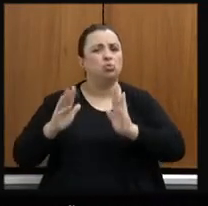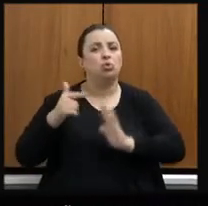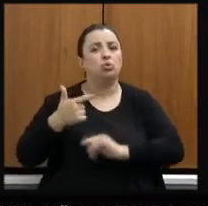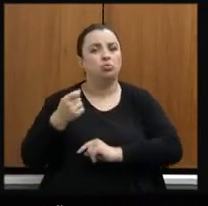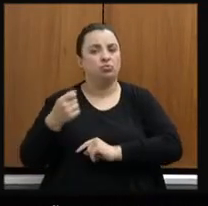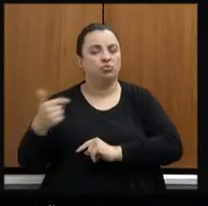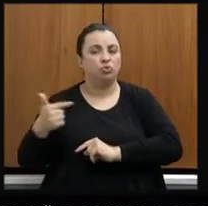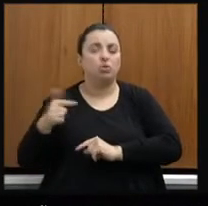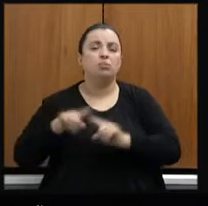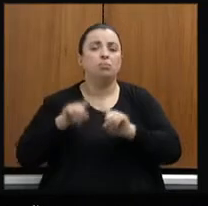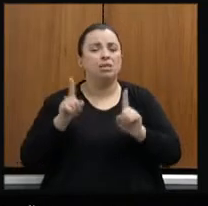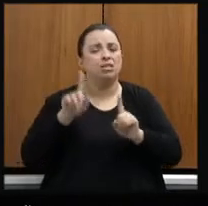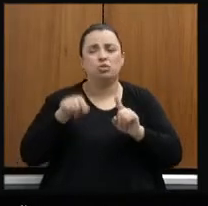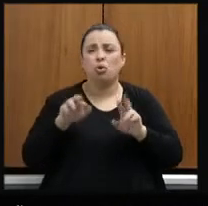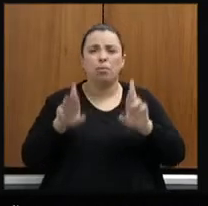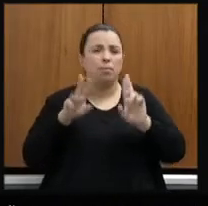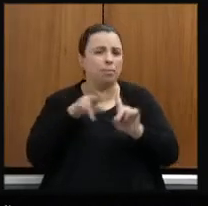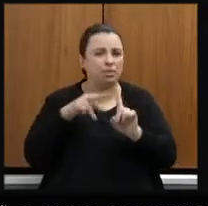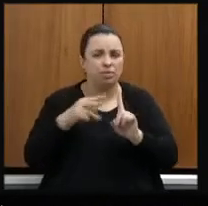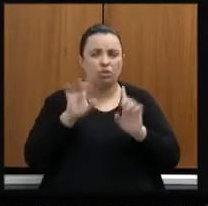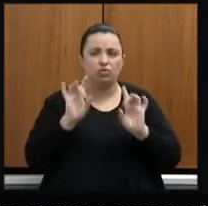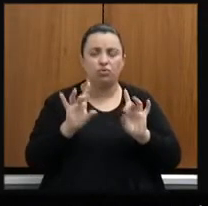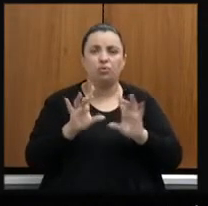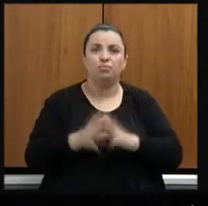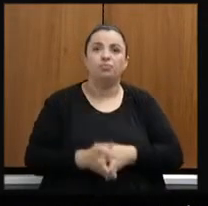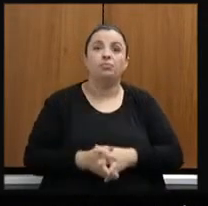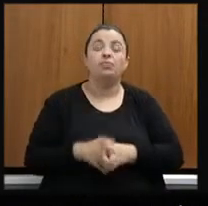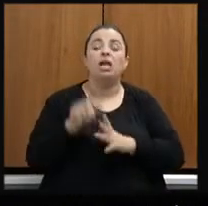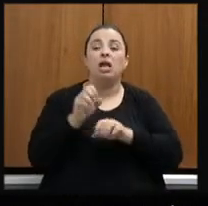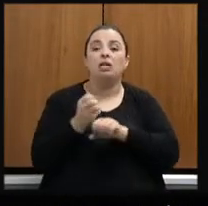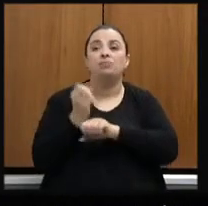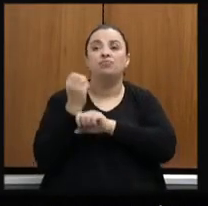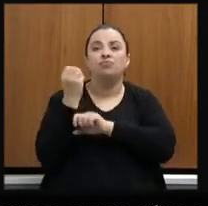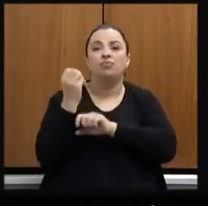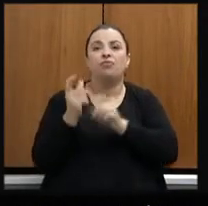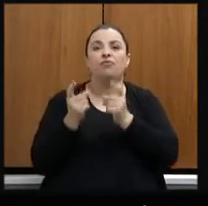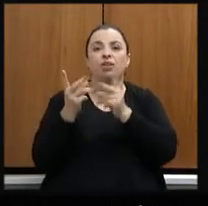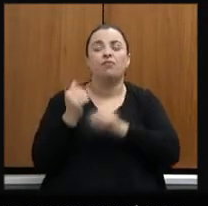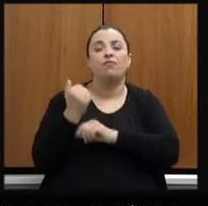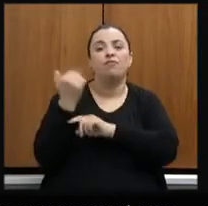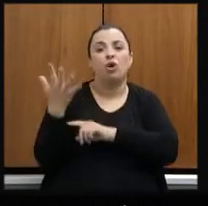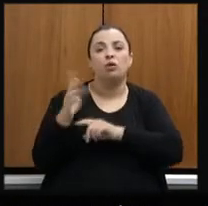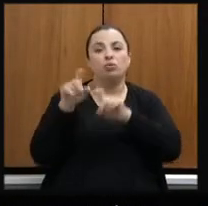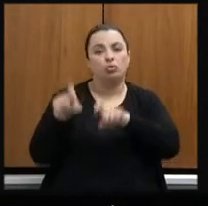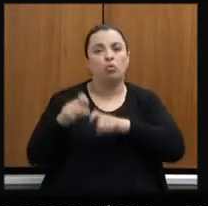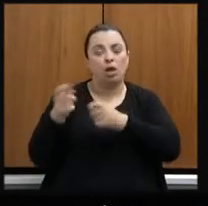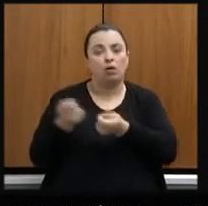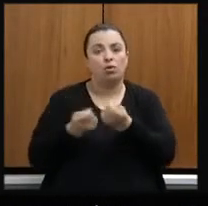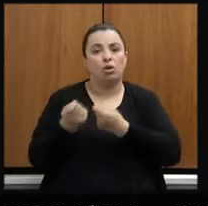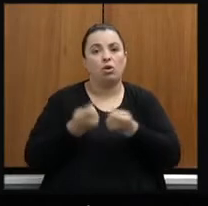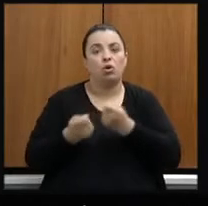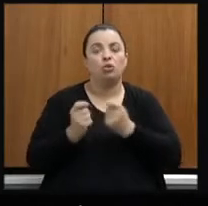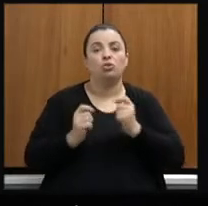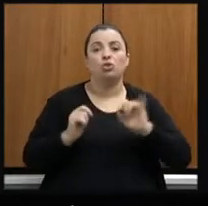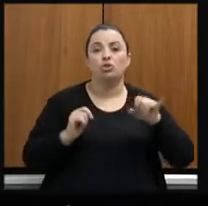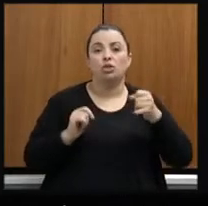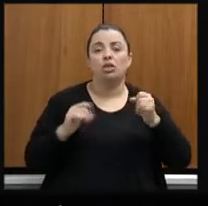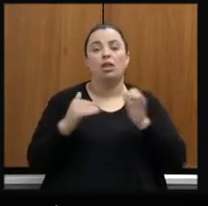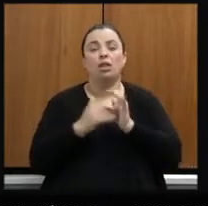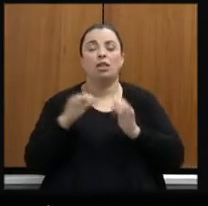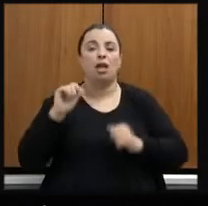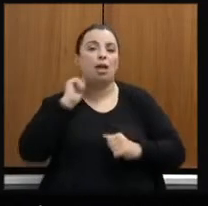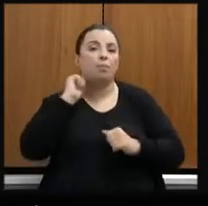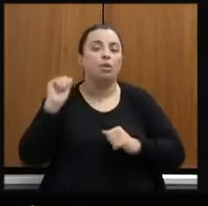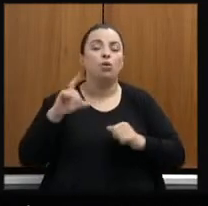favor e elas exportações do agronegócio de Janeiro abril nós tivemos um crescimento